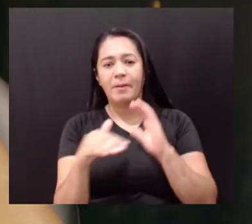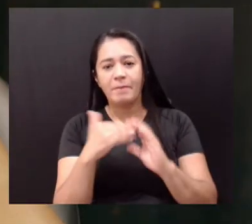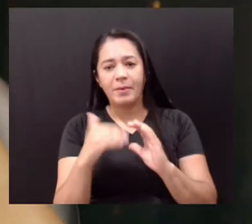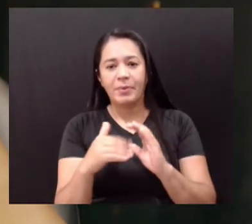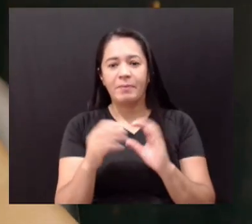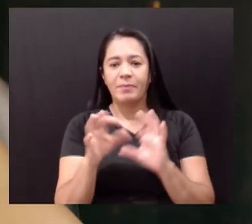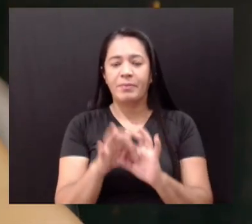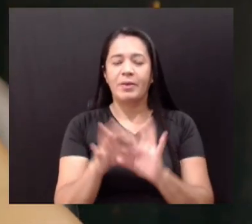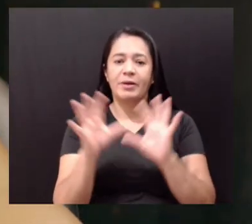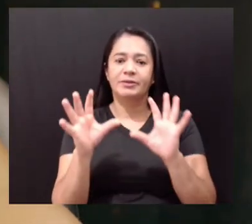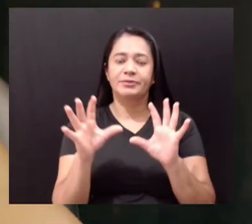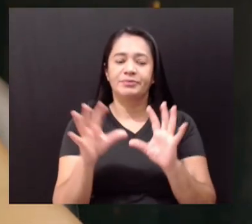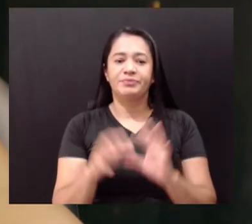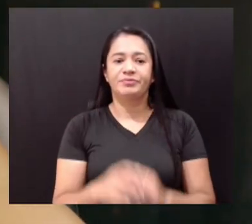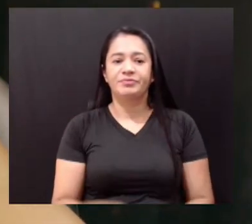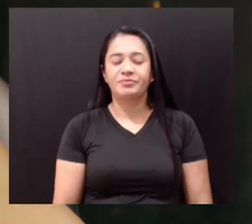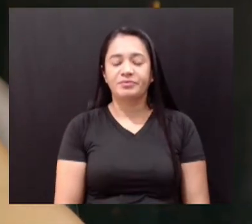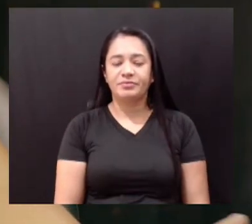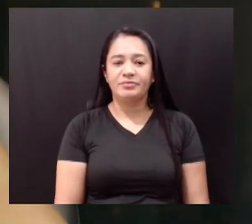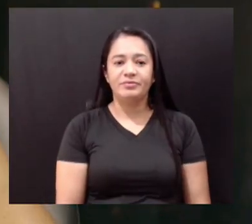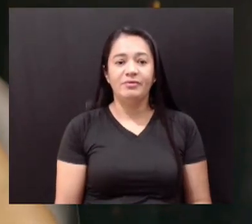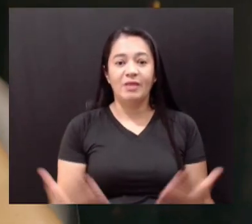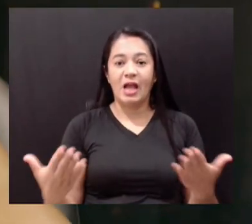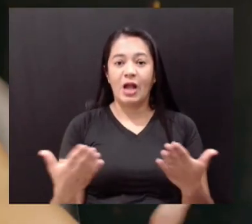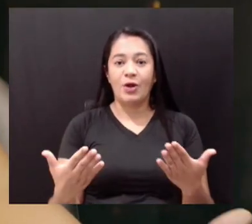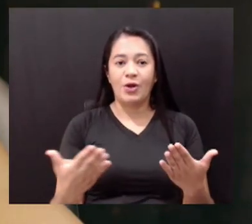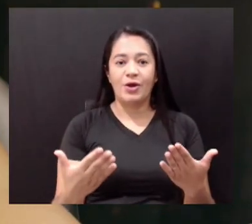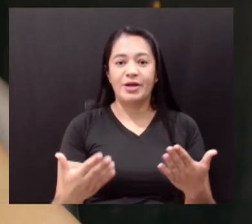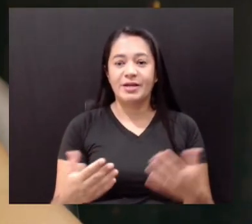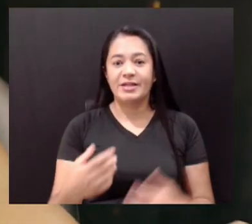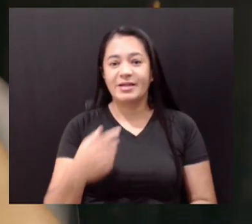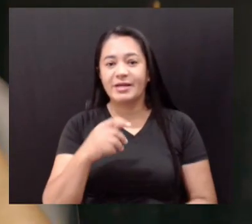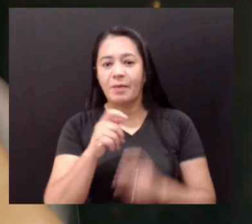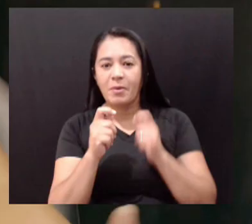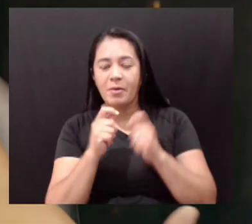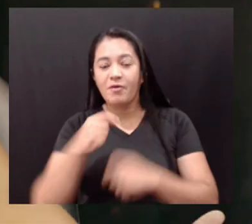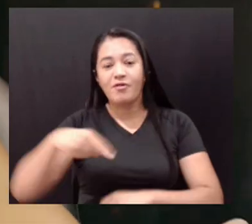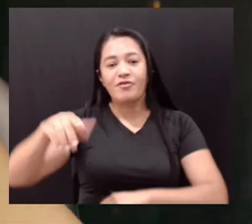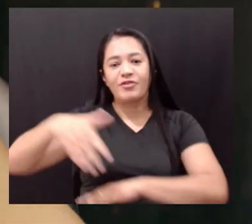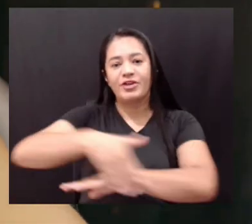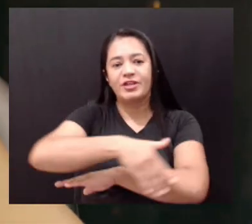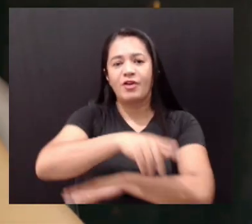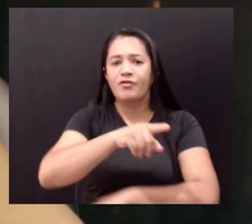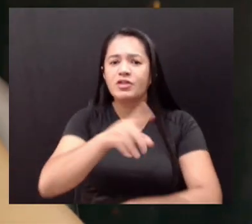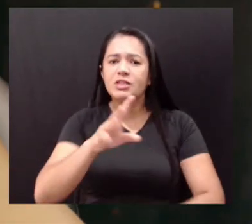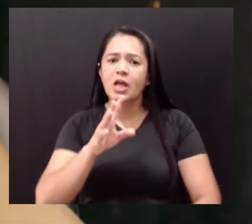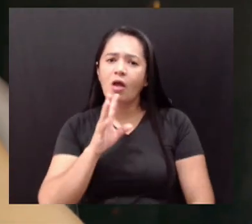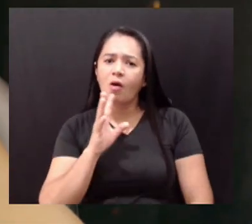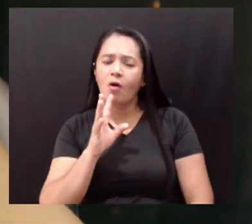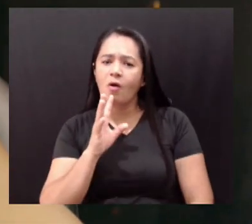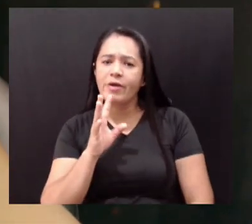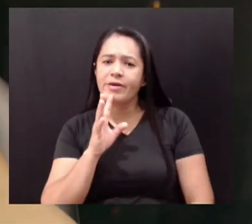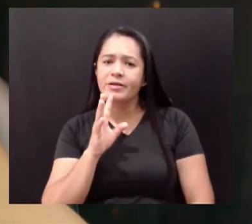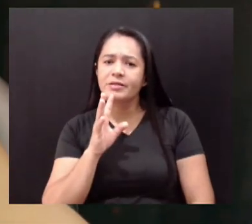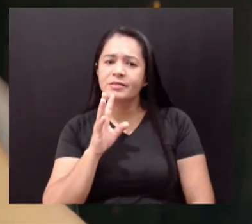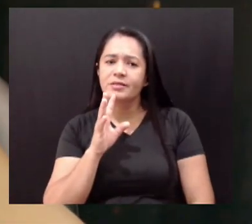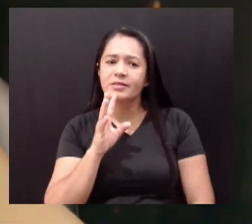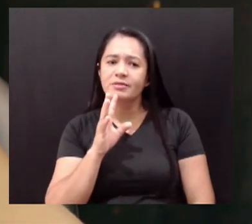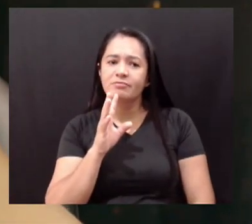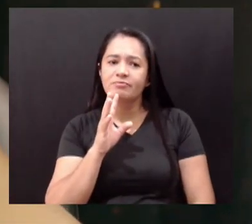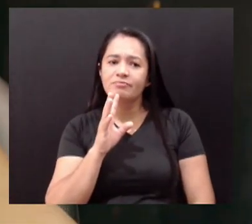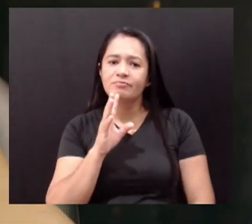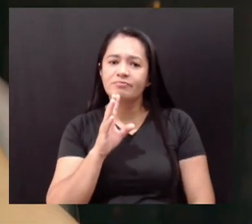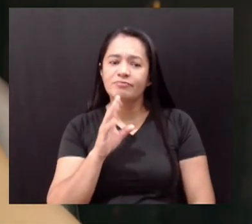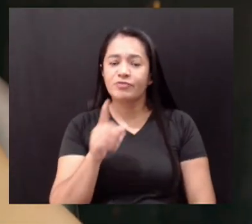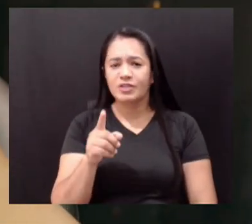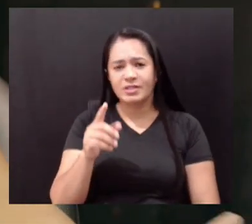Foi para as ruas conversar com as pessoas para saber, né? Você conhece alguém ou você é um adulto